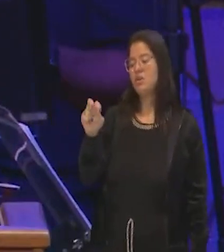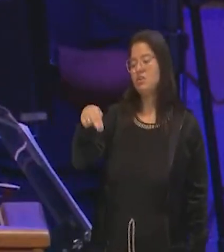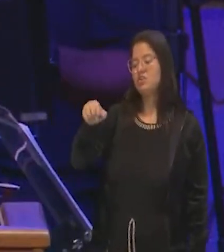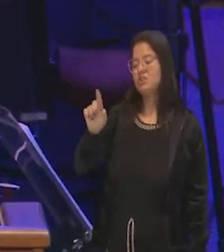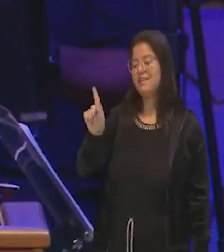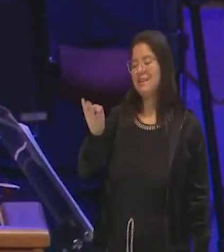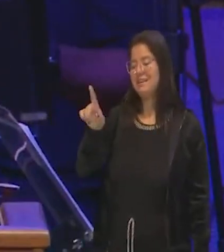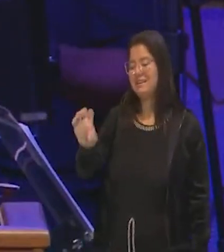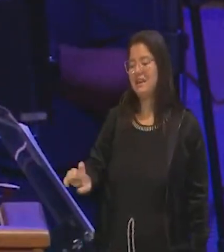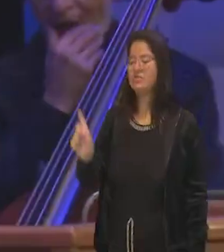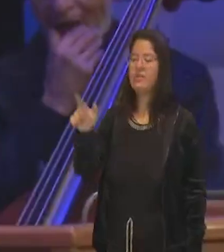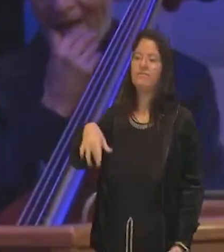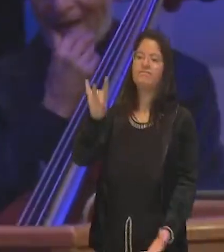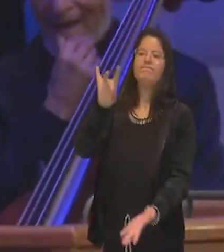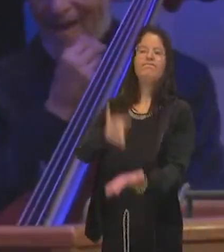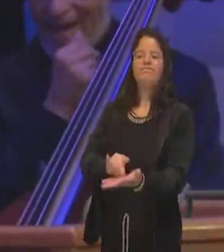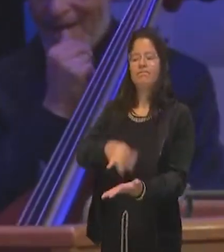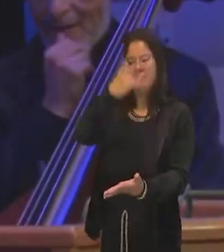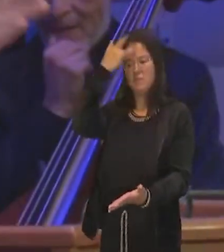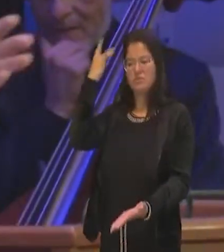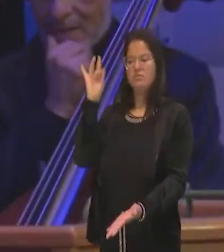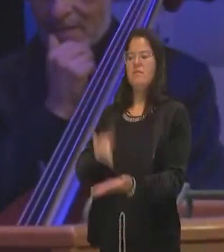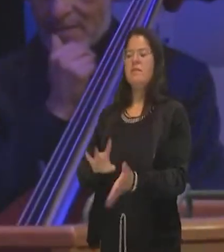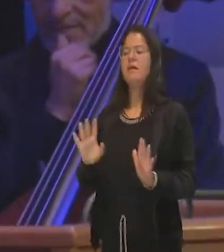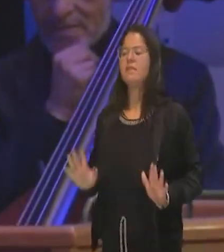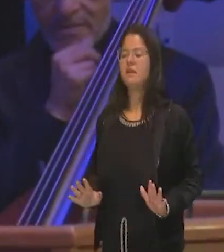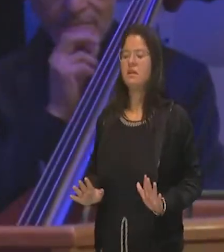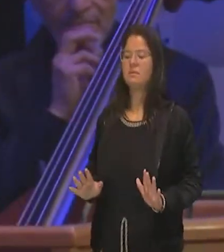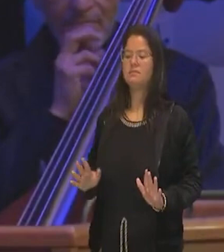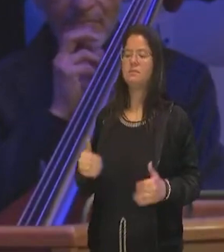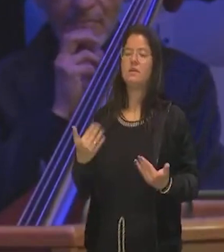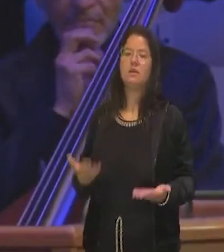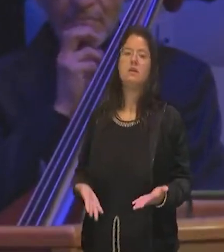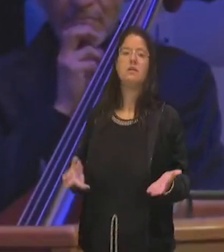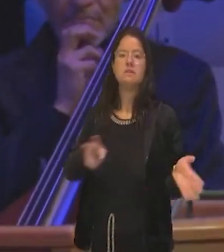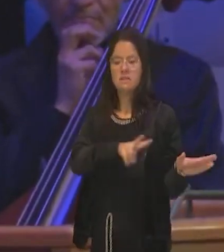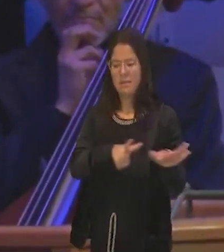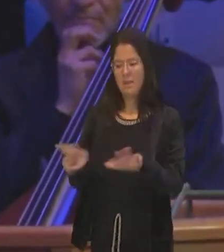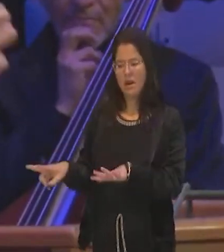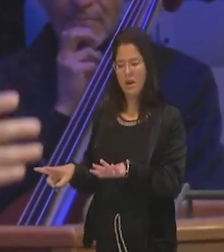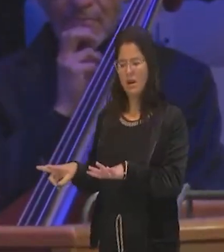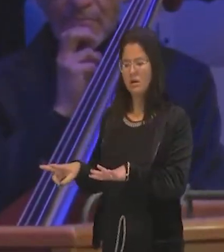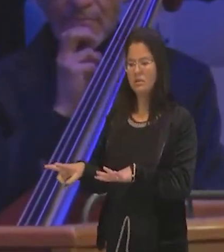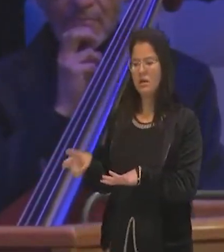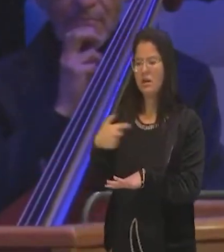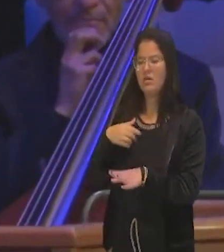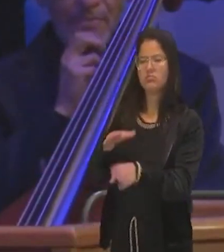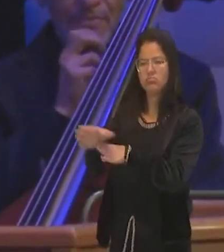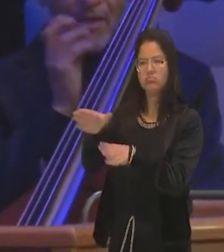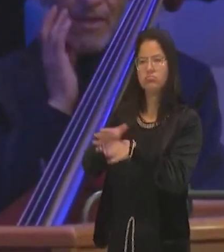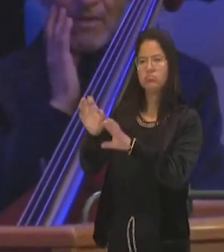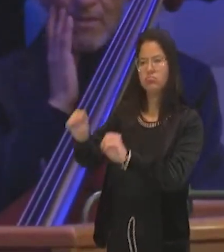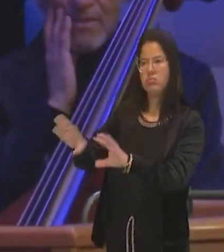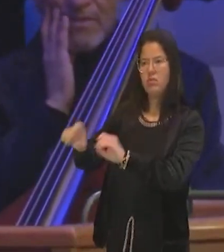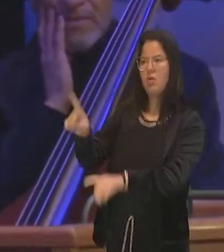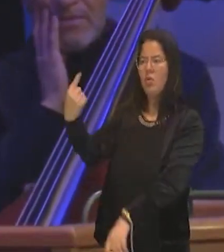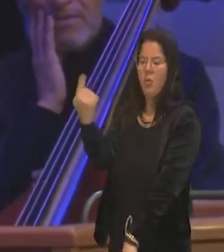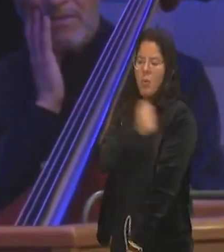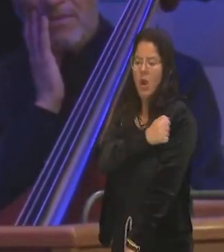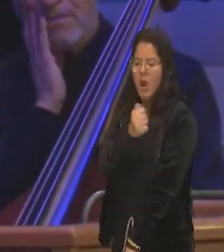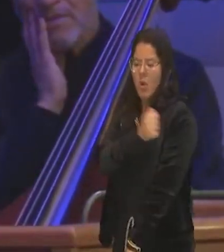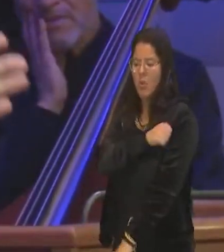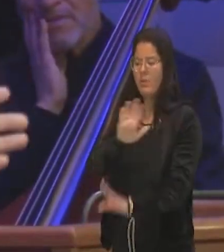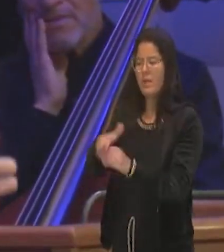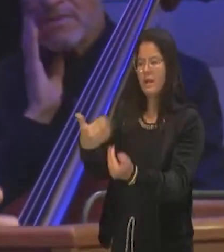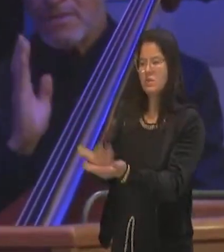ação ministerial. Eu estou discipulando uma pessoa durante a semana, e ele é um dos alunos da nossa Faculdade Teológica